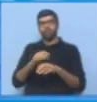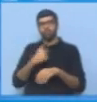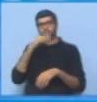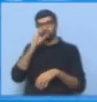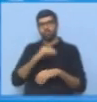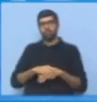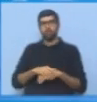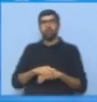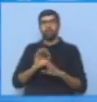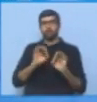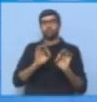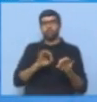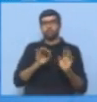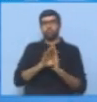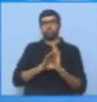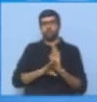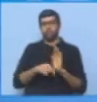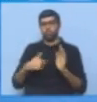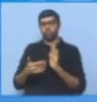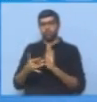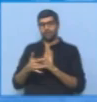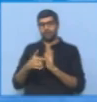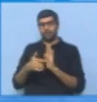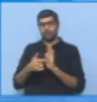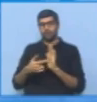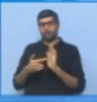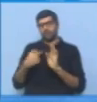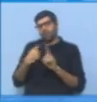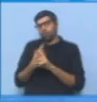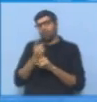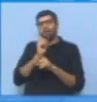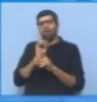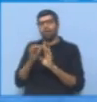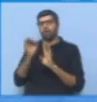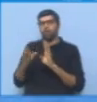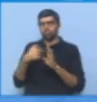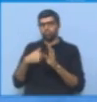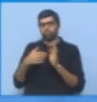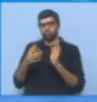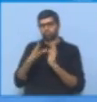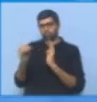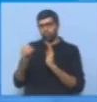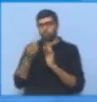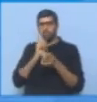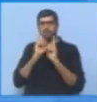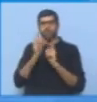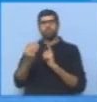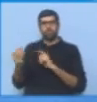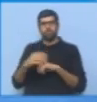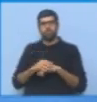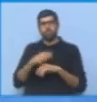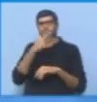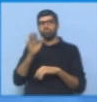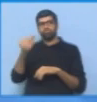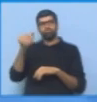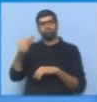sei. Estamos mesmo a terminar o programa. Este Evangelho tem, por exemplo, aqui uma nota do humor. Aliás, o Evangelho de São João está cheio de humor. Por exemplo, quando aqui diz que